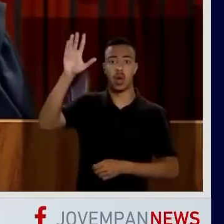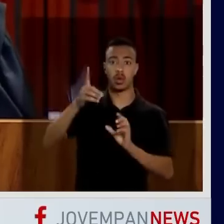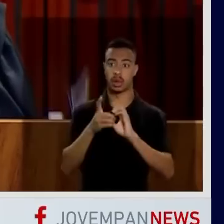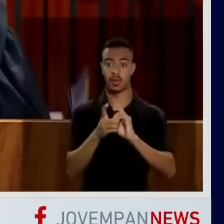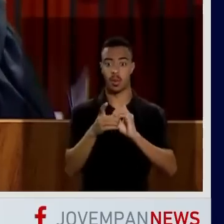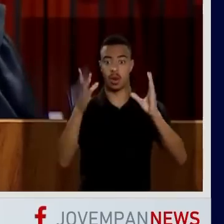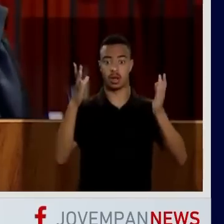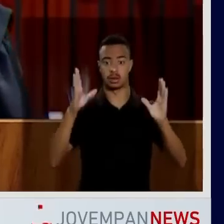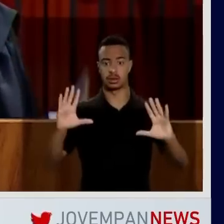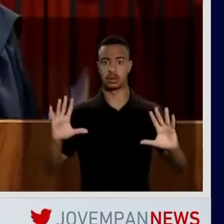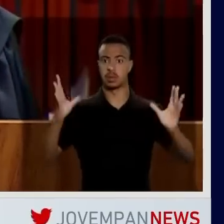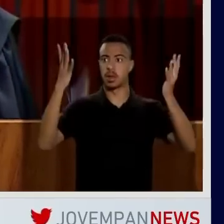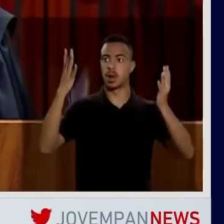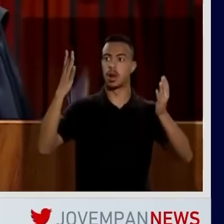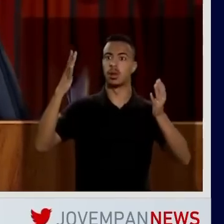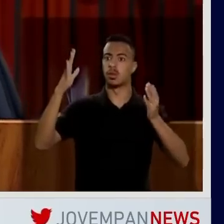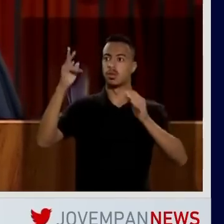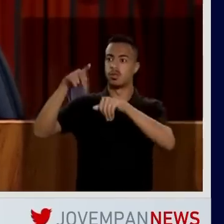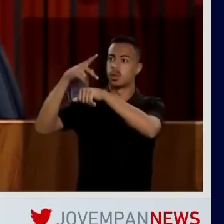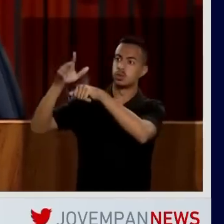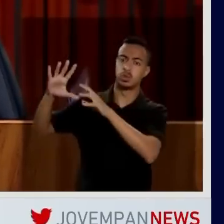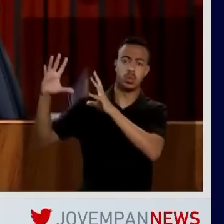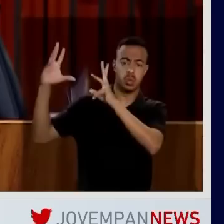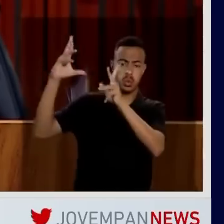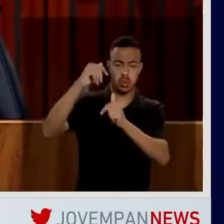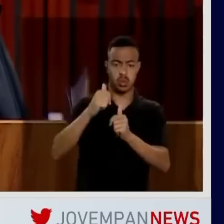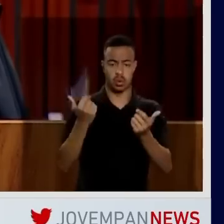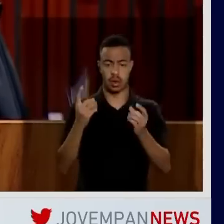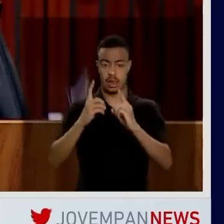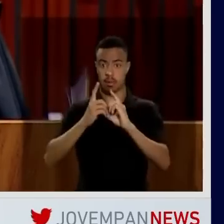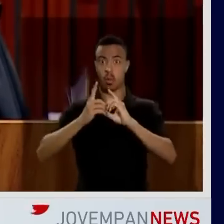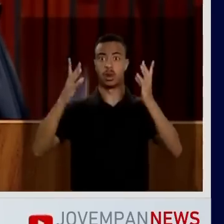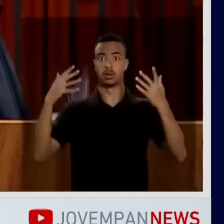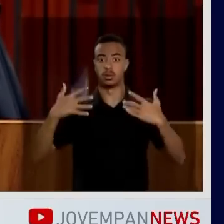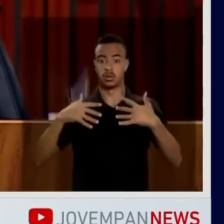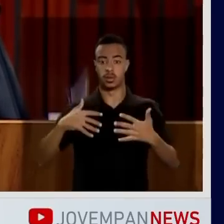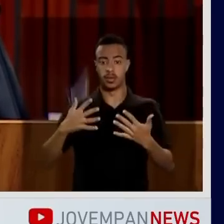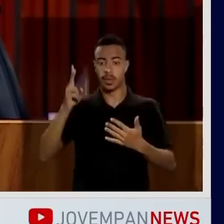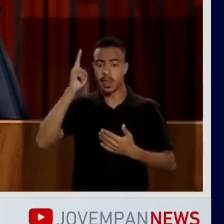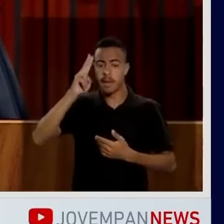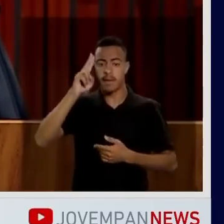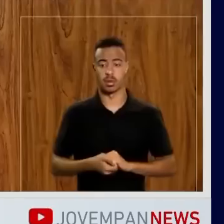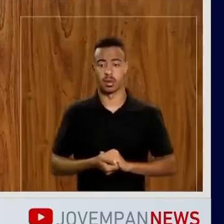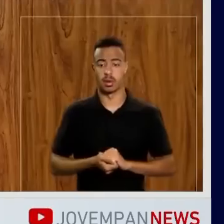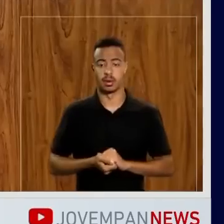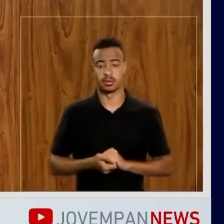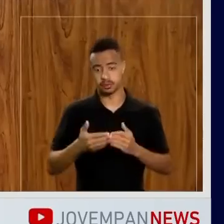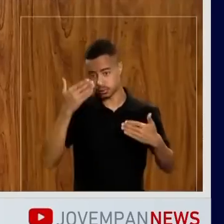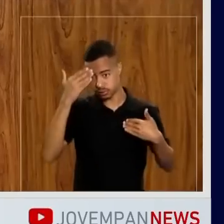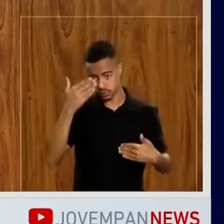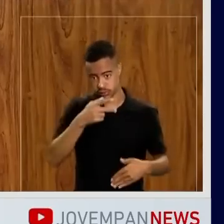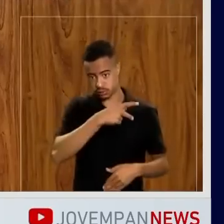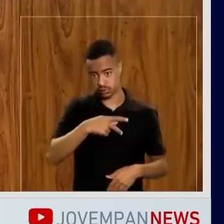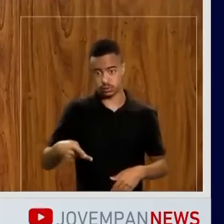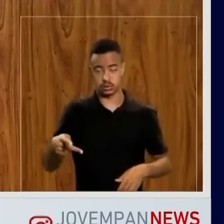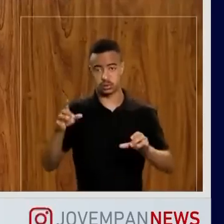o Maduro sentado comendo no restaurante que ele está. É falta de educação xingar? É descortês? Não é polido? Não é.